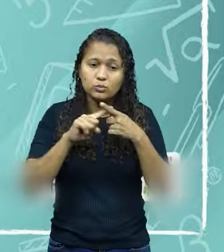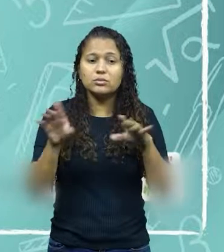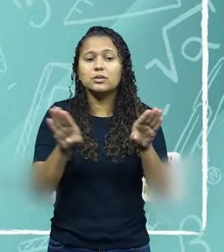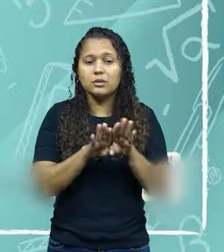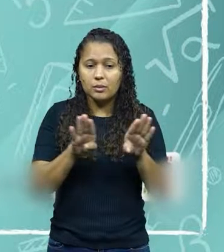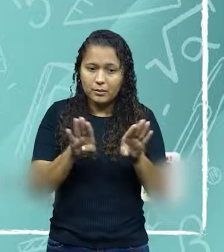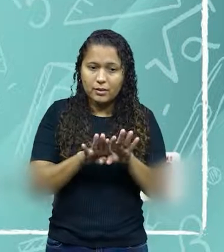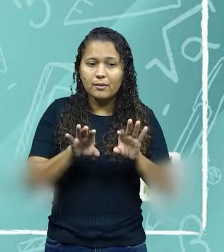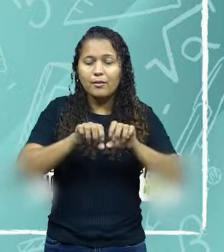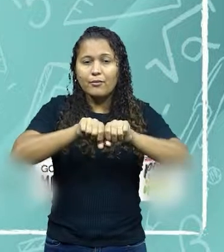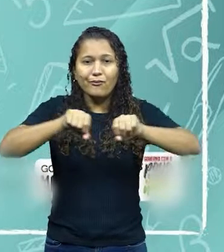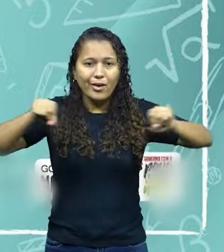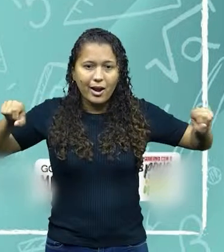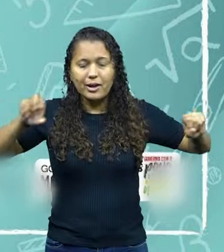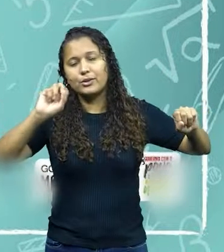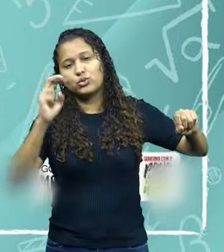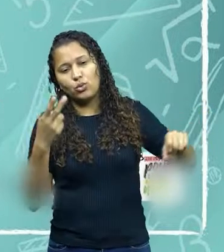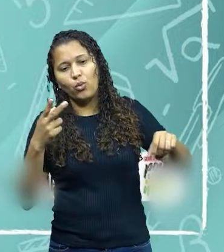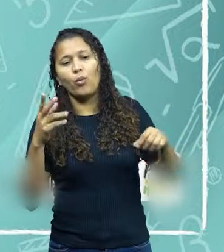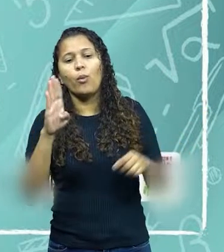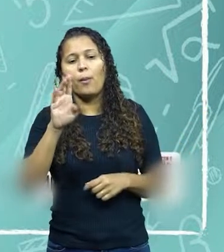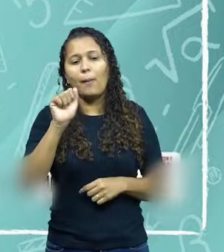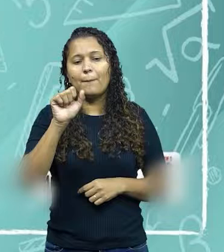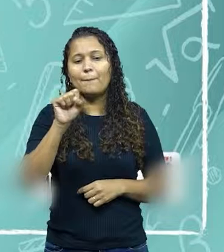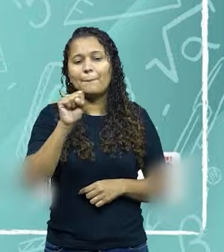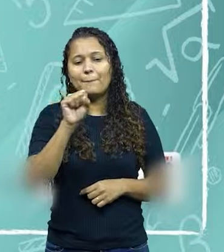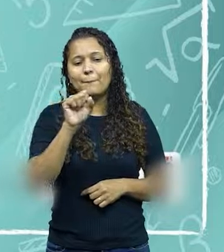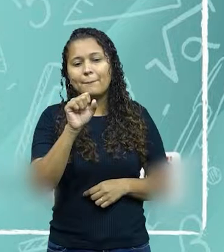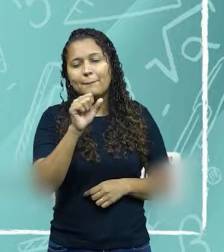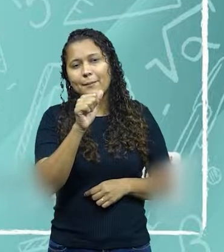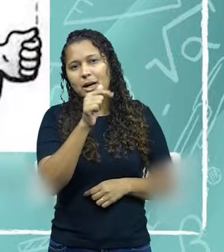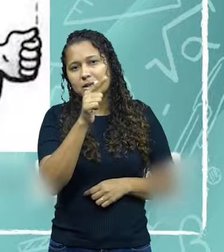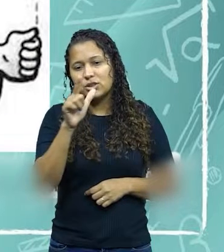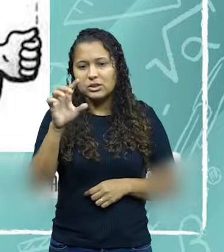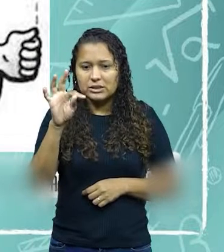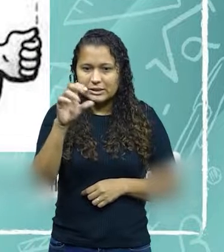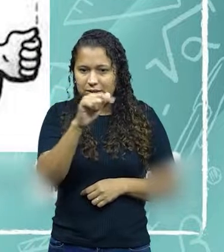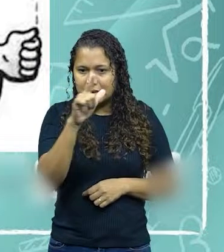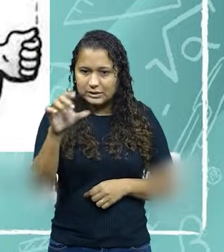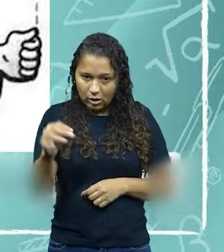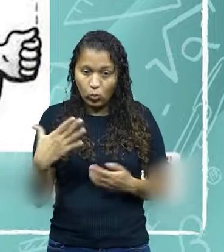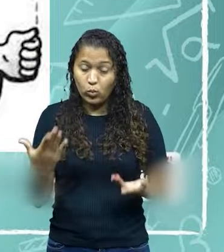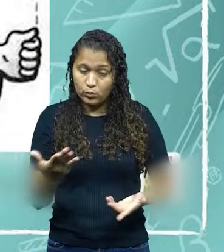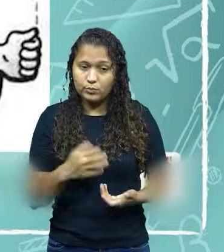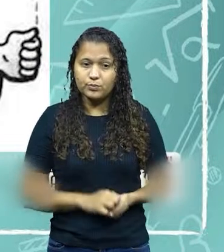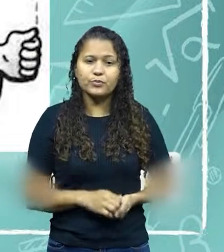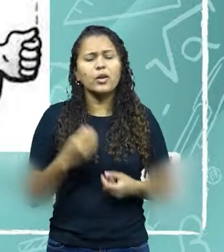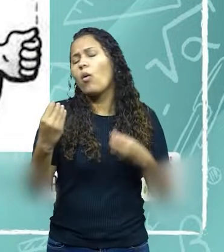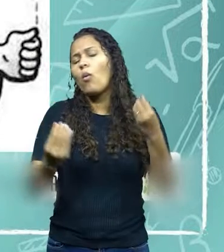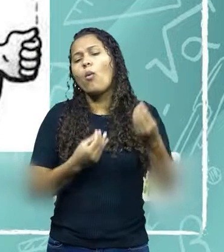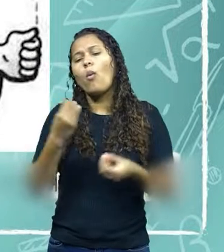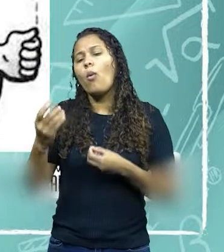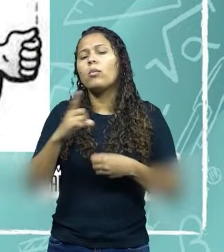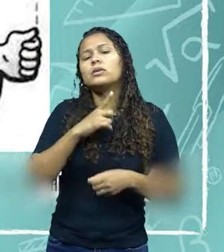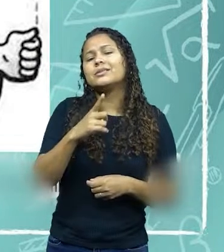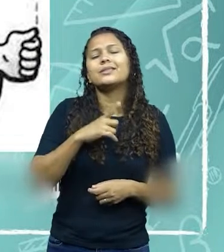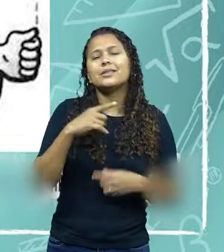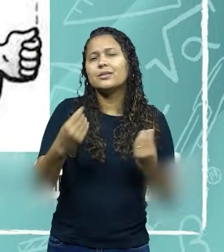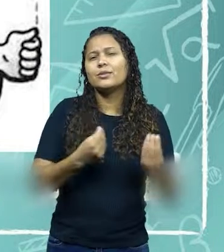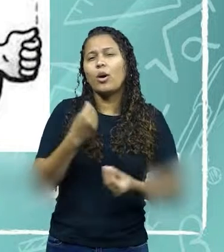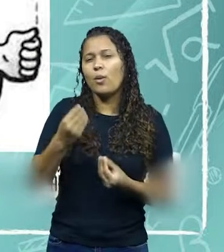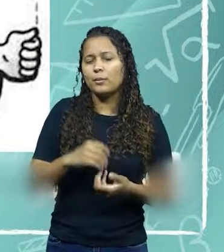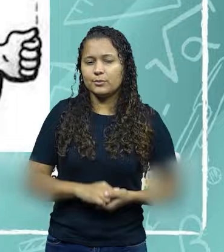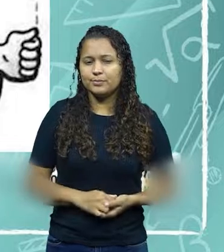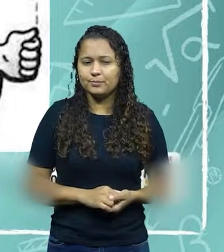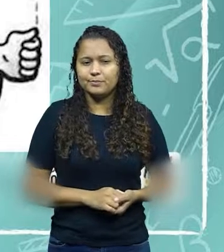e varas e bastões, como eu falei agora há pouco. Bom, como eles definiam essas